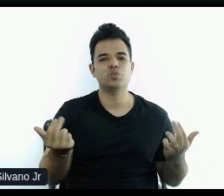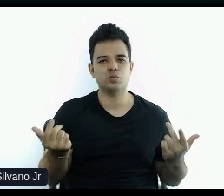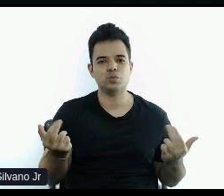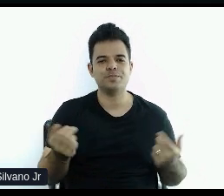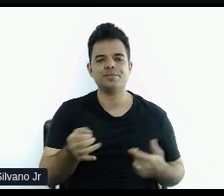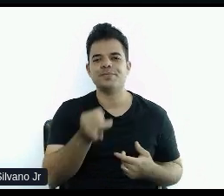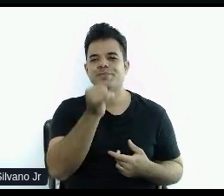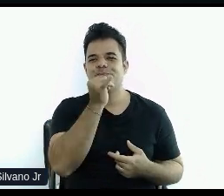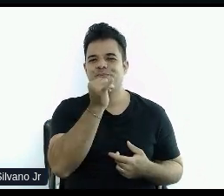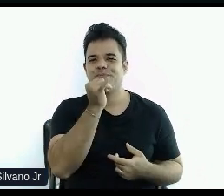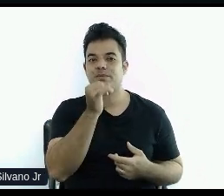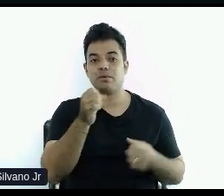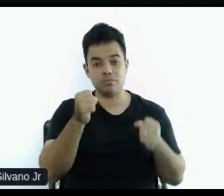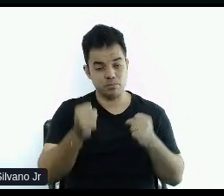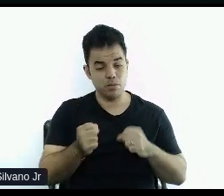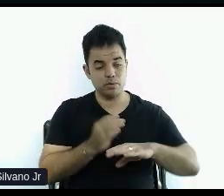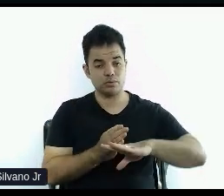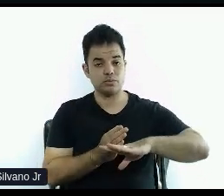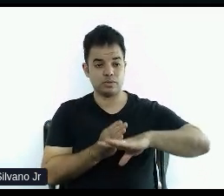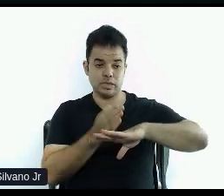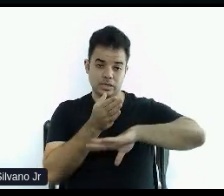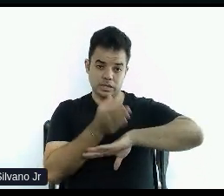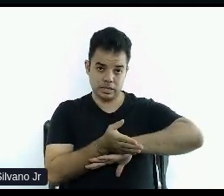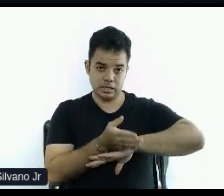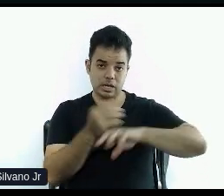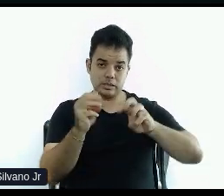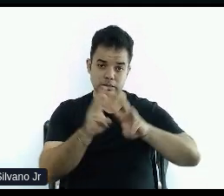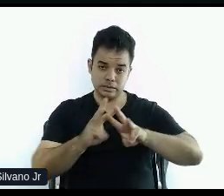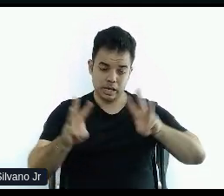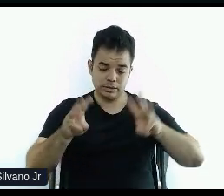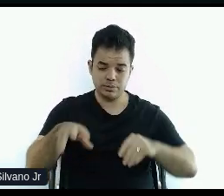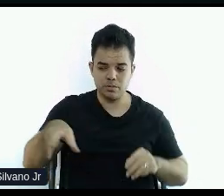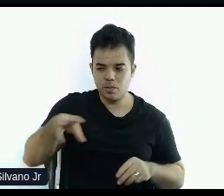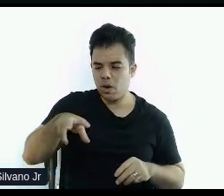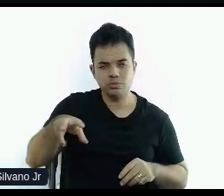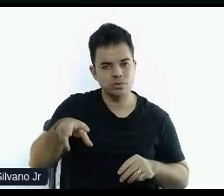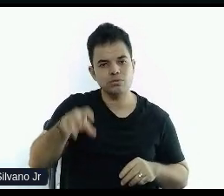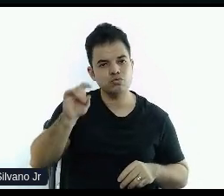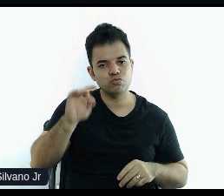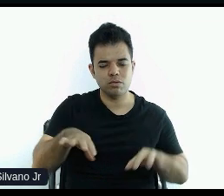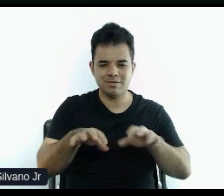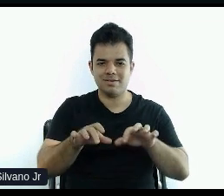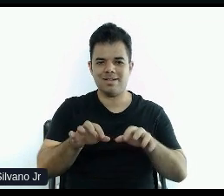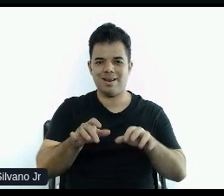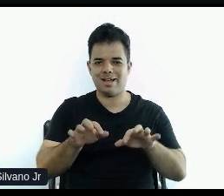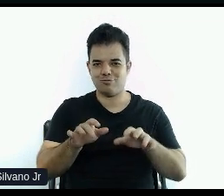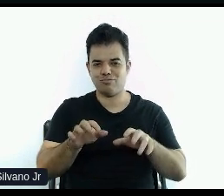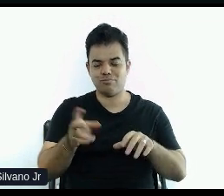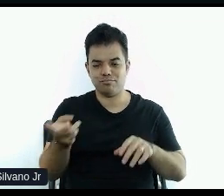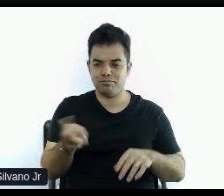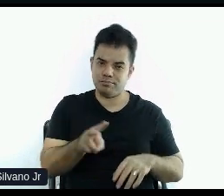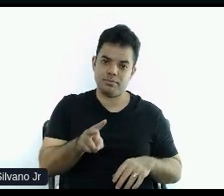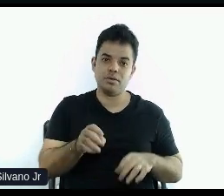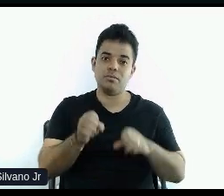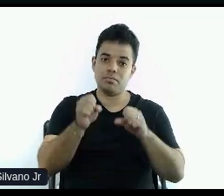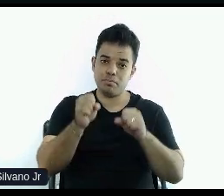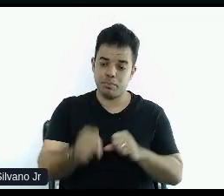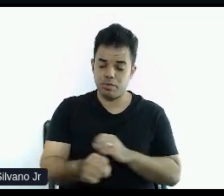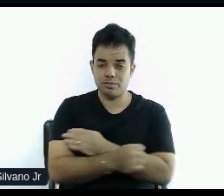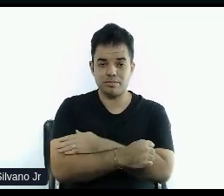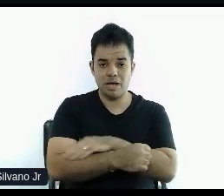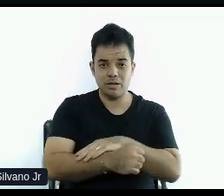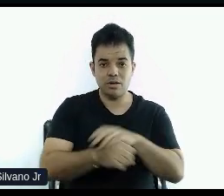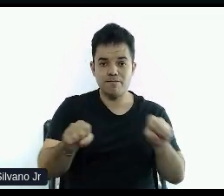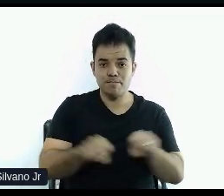mouse, apenas por teclado. Então, eu vou ter a minha experiência diversificada. Eu posso ter quebrado um braço, eu posso estar num